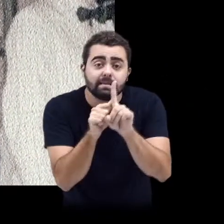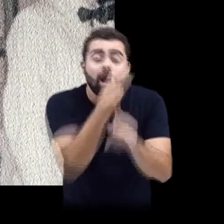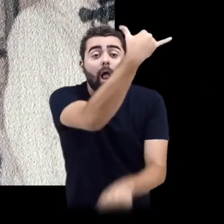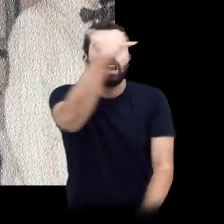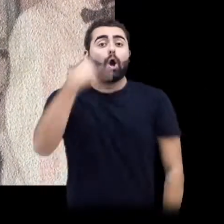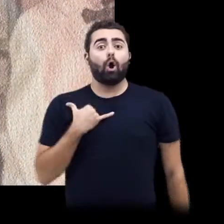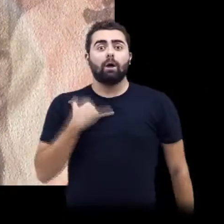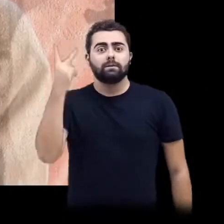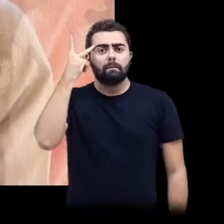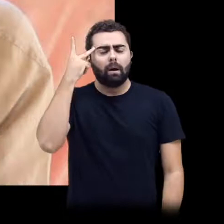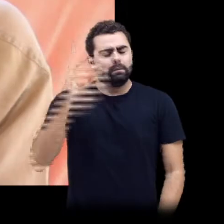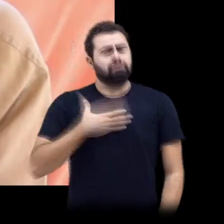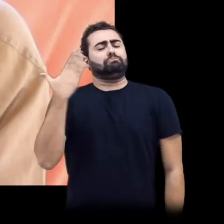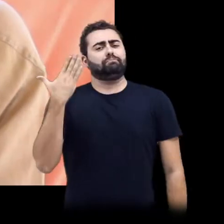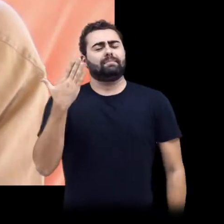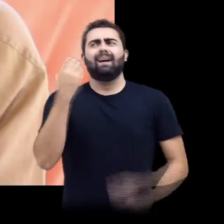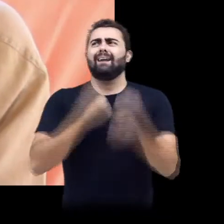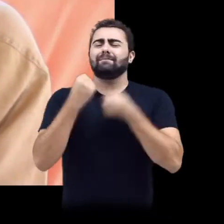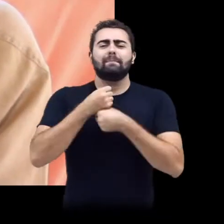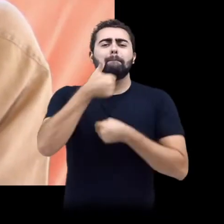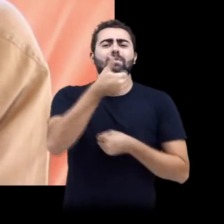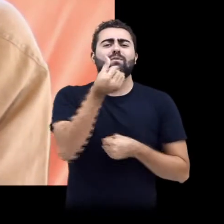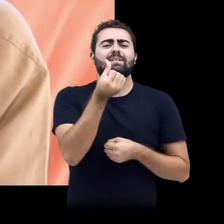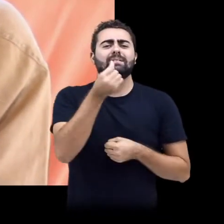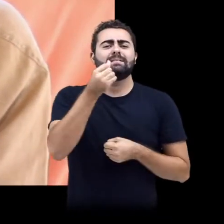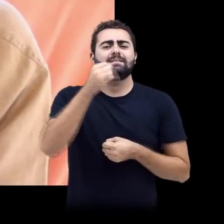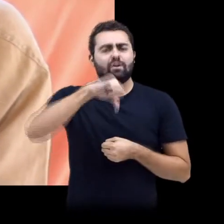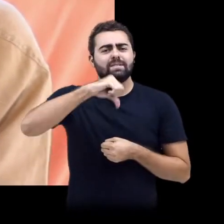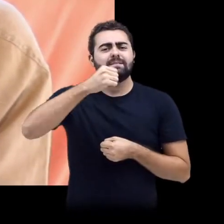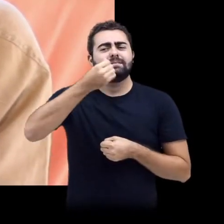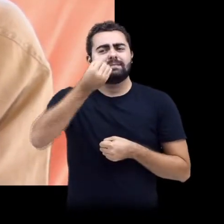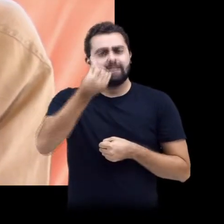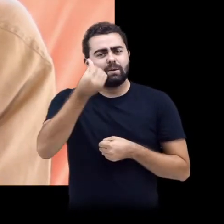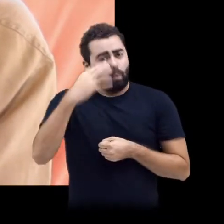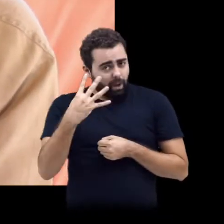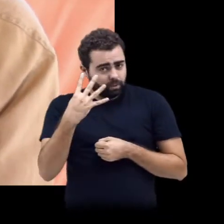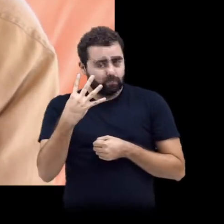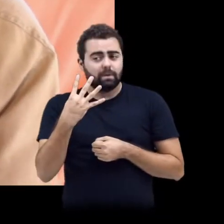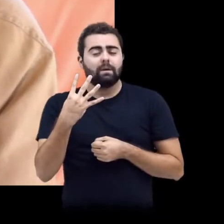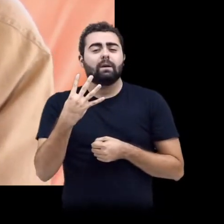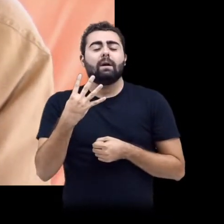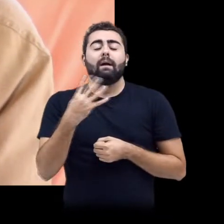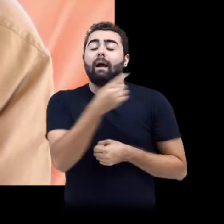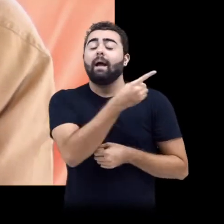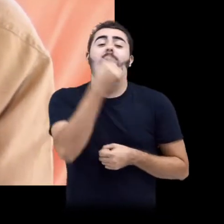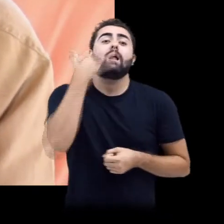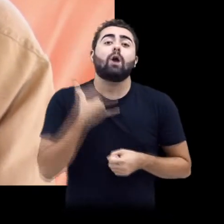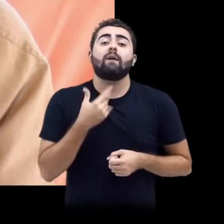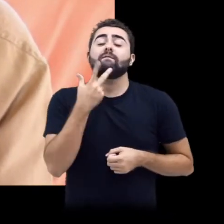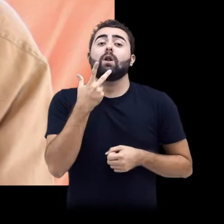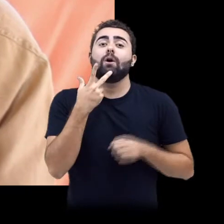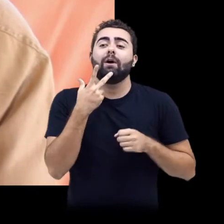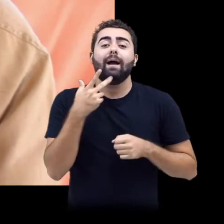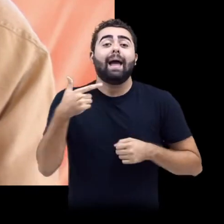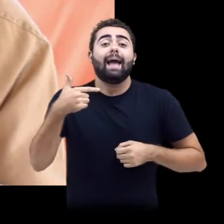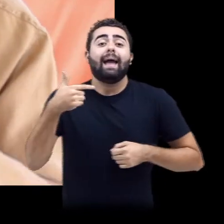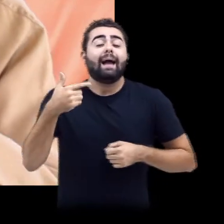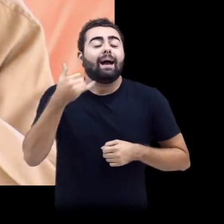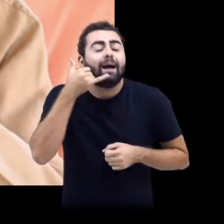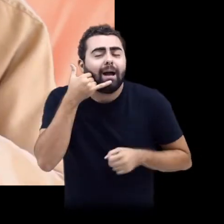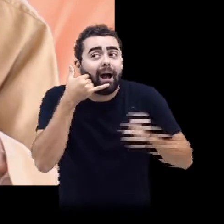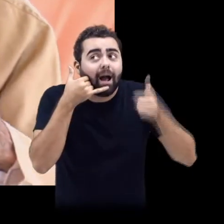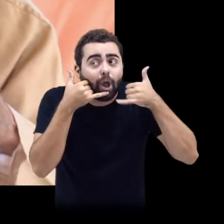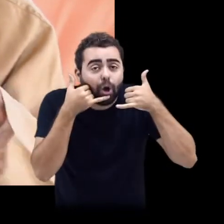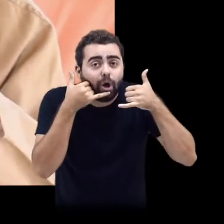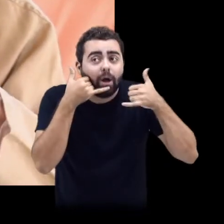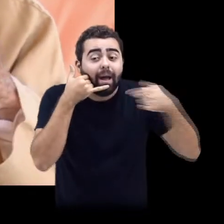dia de ano de 1964. Ele me telefonou, aí dizendo assim: Ariano, é o pacote. Aí eu já